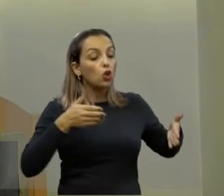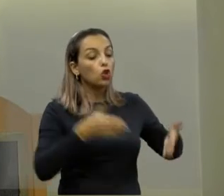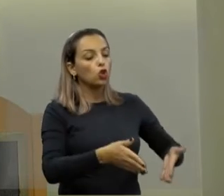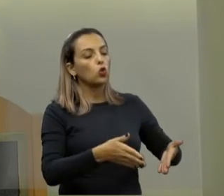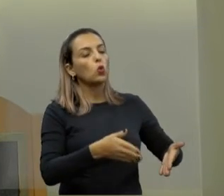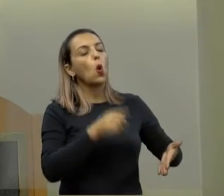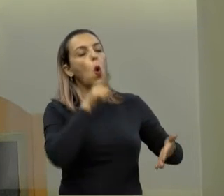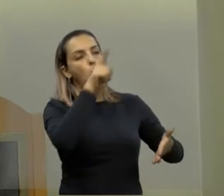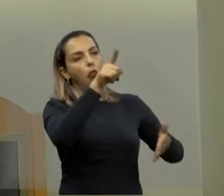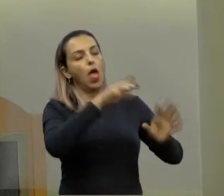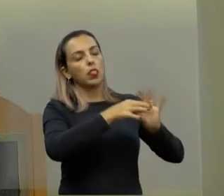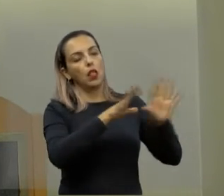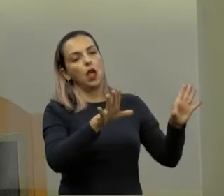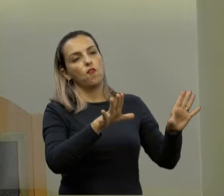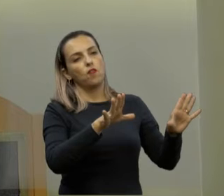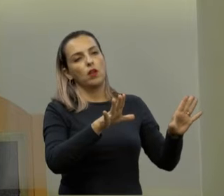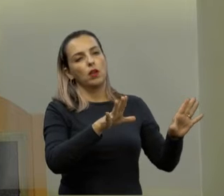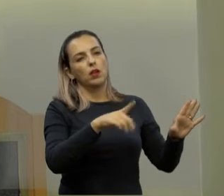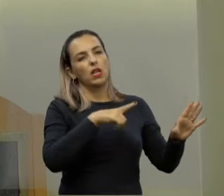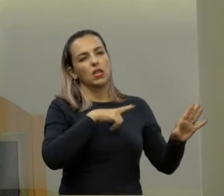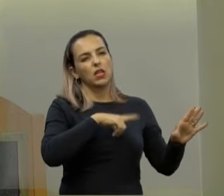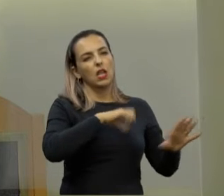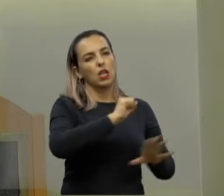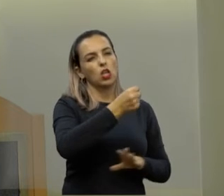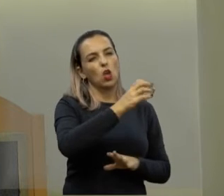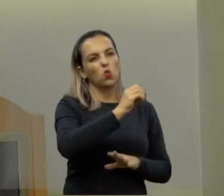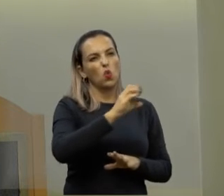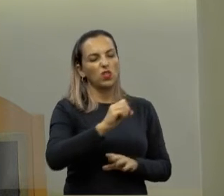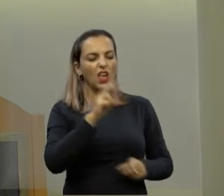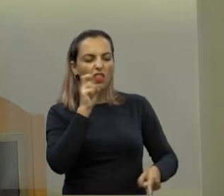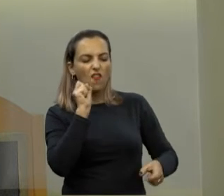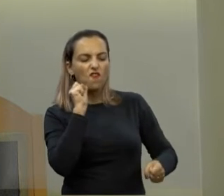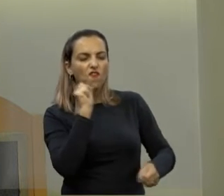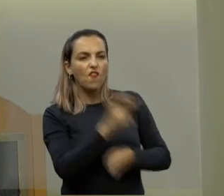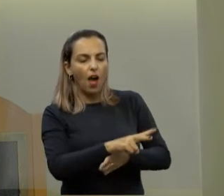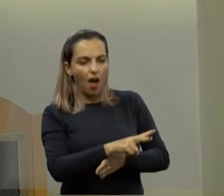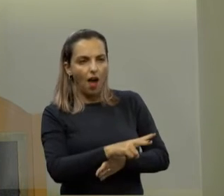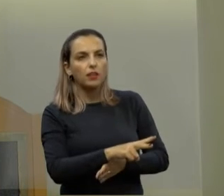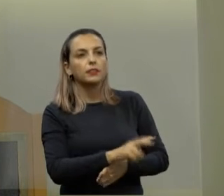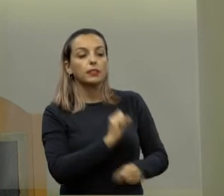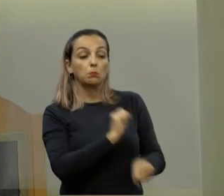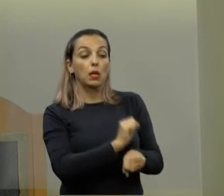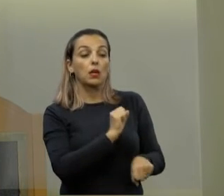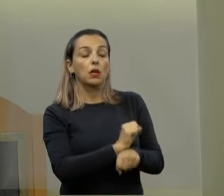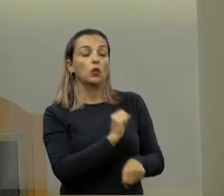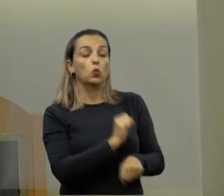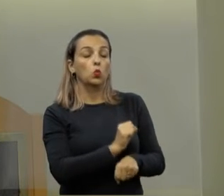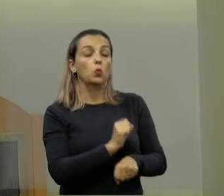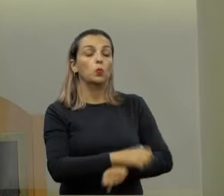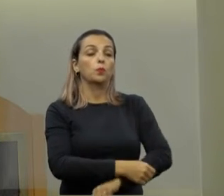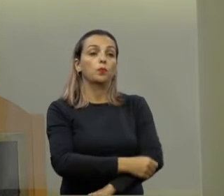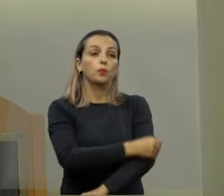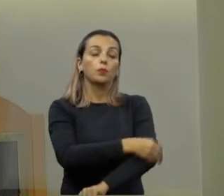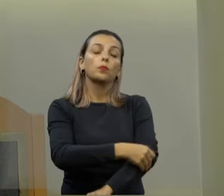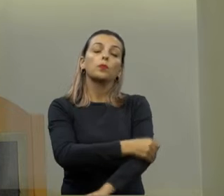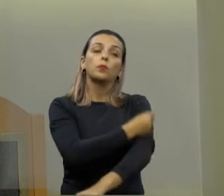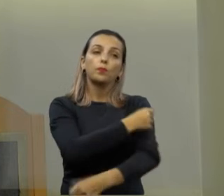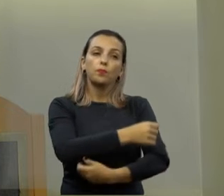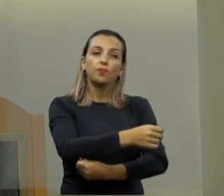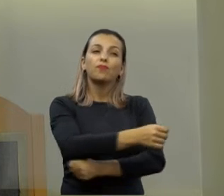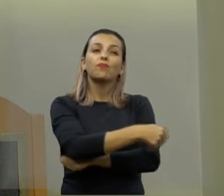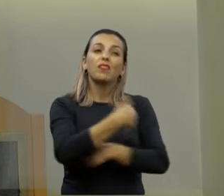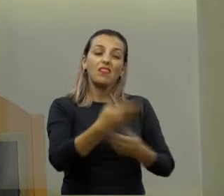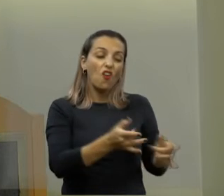lá no lá no São Bento deve ter umas 800 vagas e esperando esperando então comércio